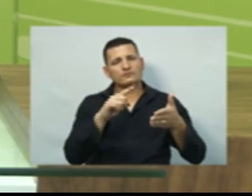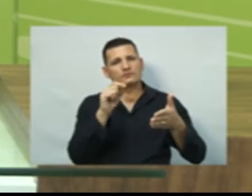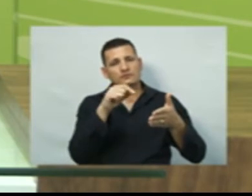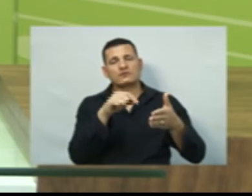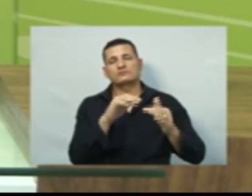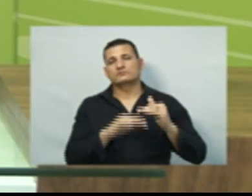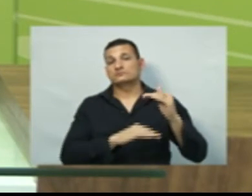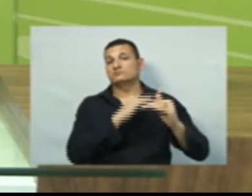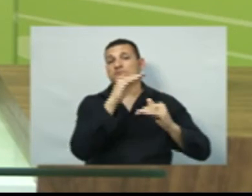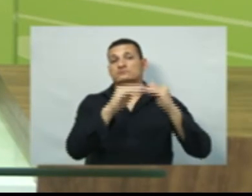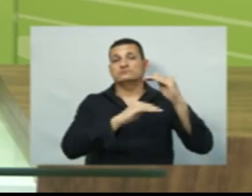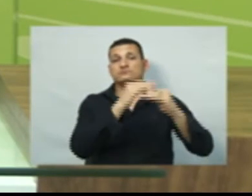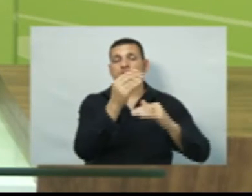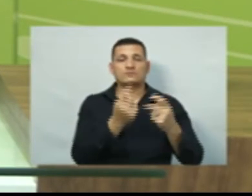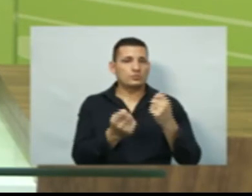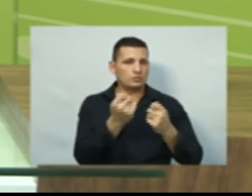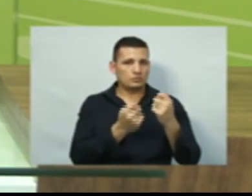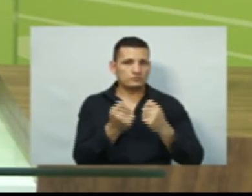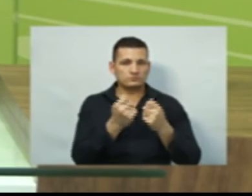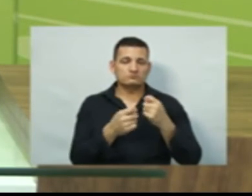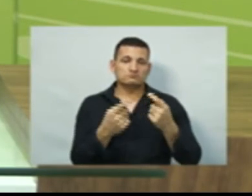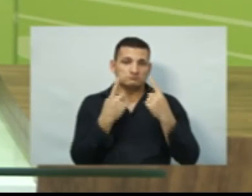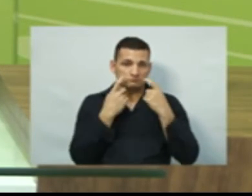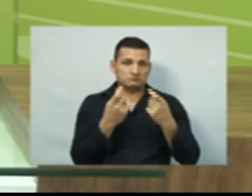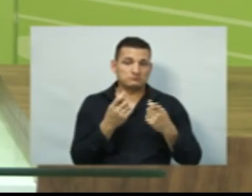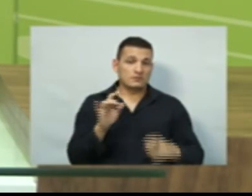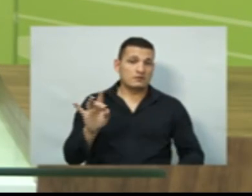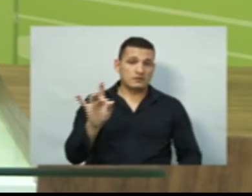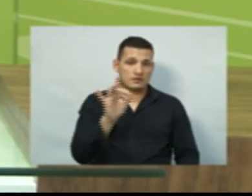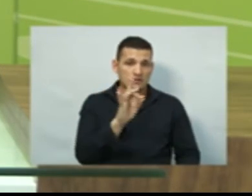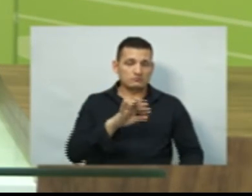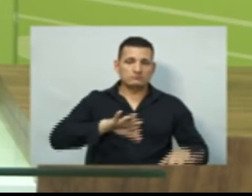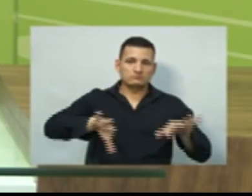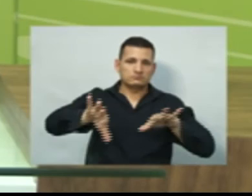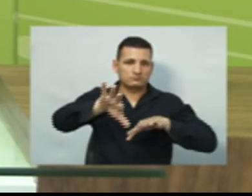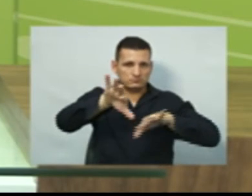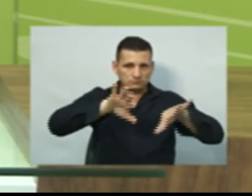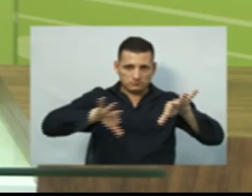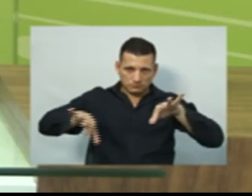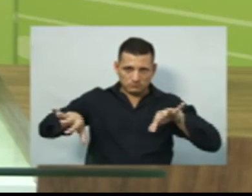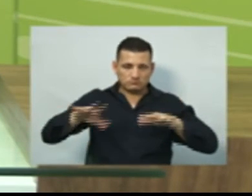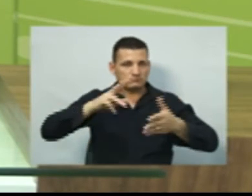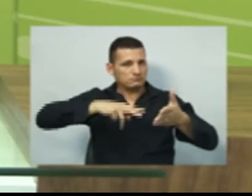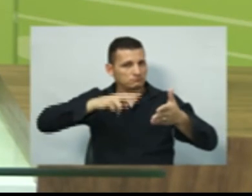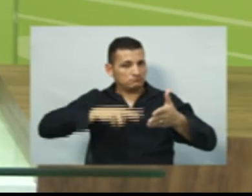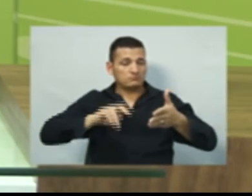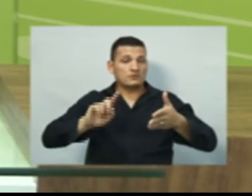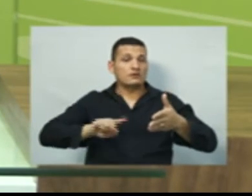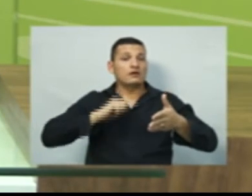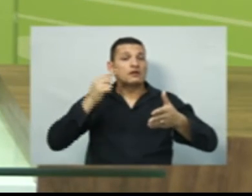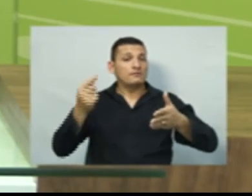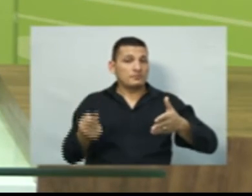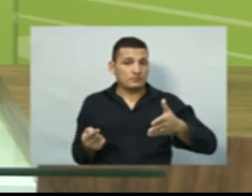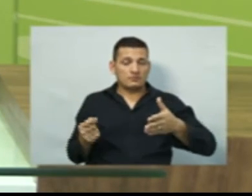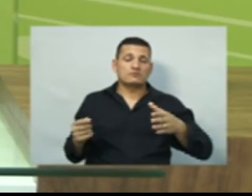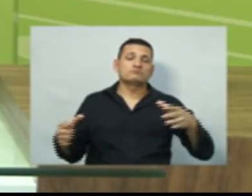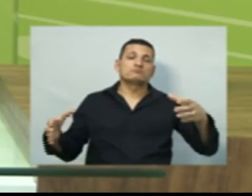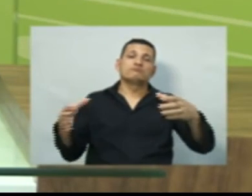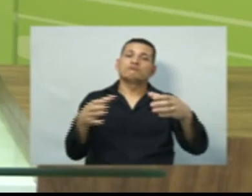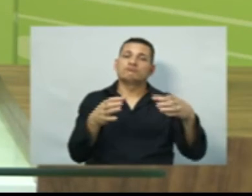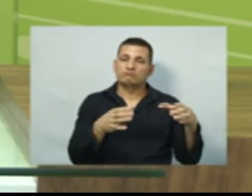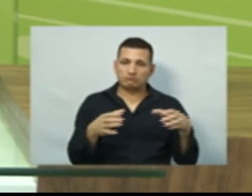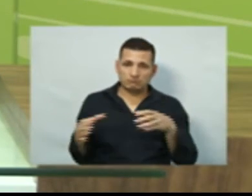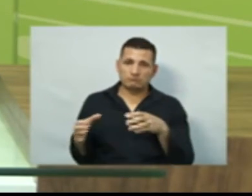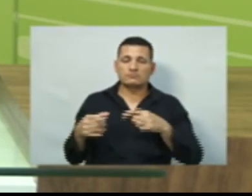desenvolvimento econômico. Seria interessante cada um ler individualmente e depois juntar com outros alunos para